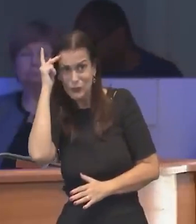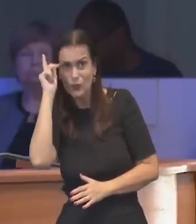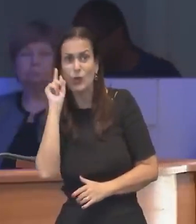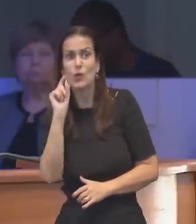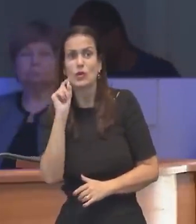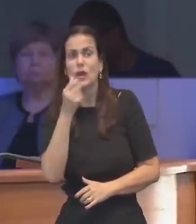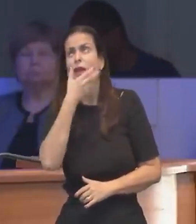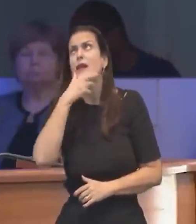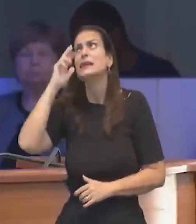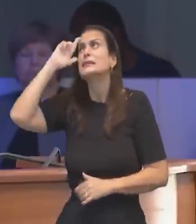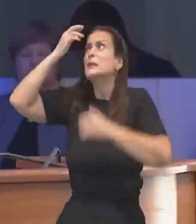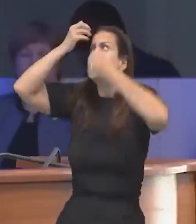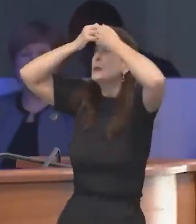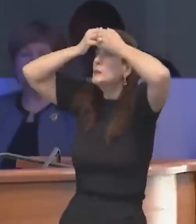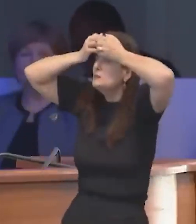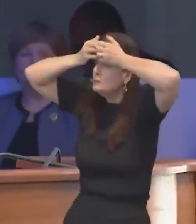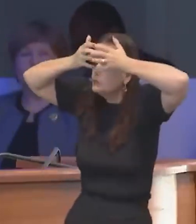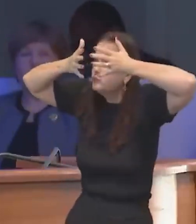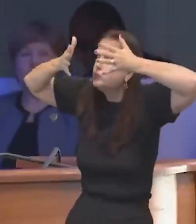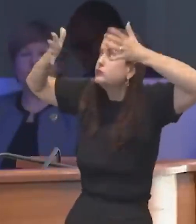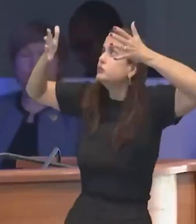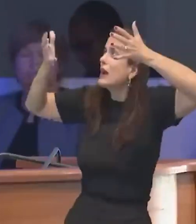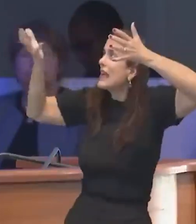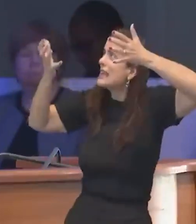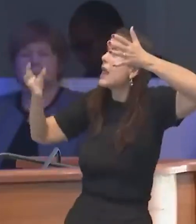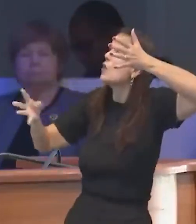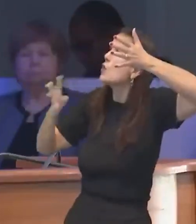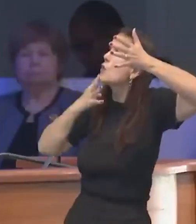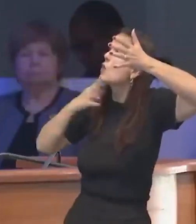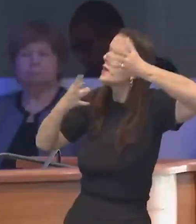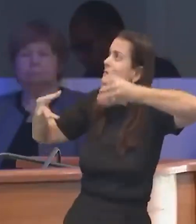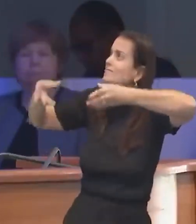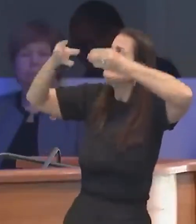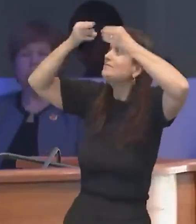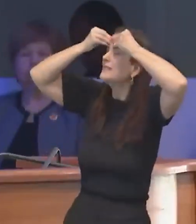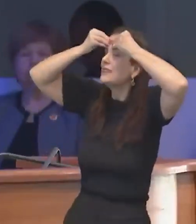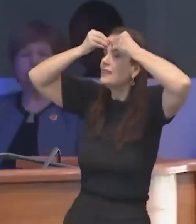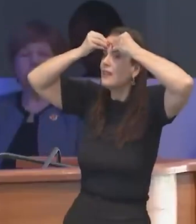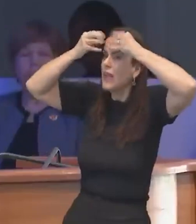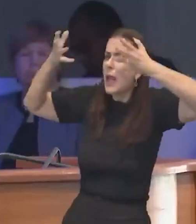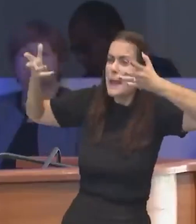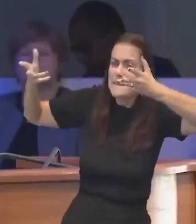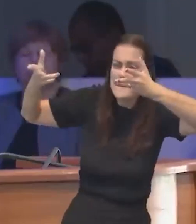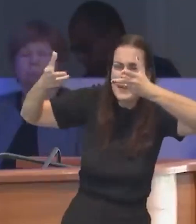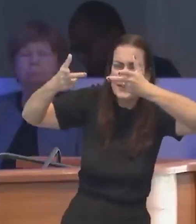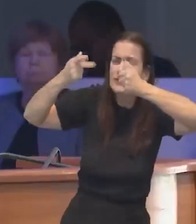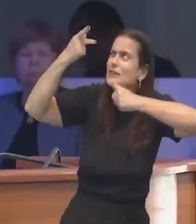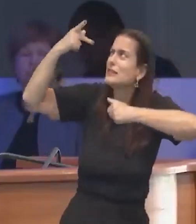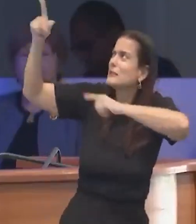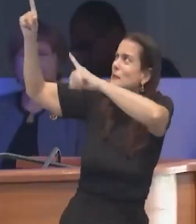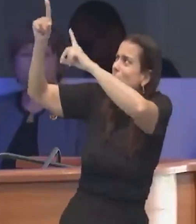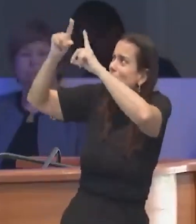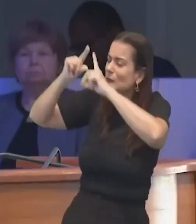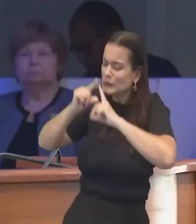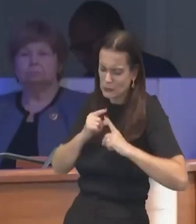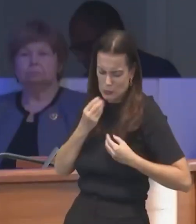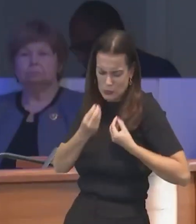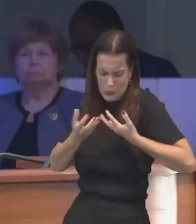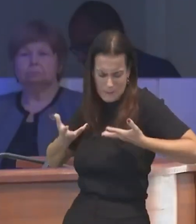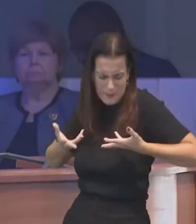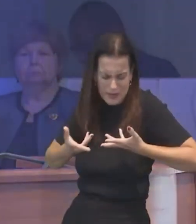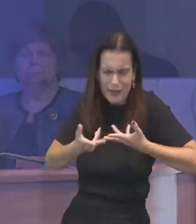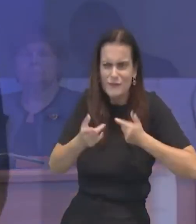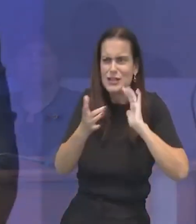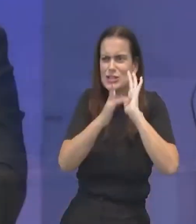Senhor, abra os meus olhos, porque eu quero contemplar as maravilhas da Tua palavra, as maravilhas da Tua